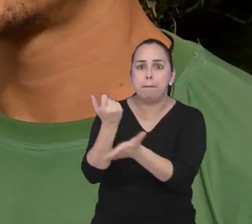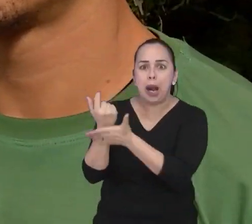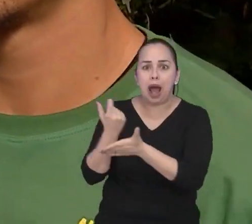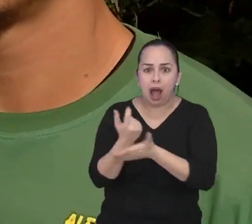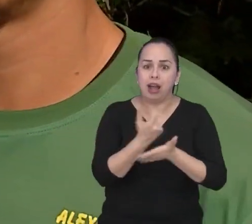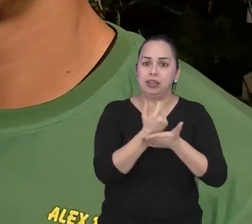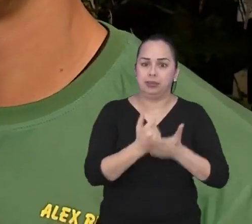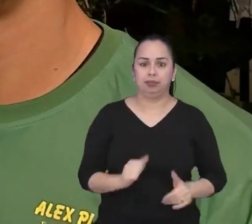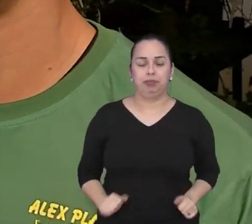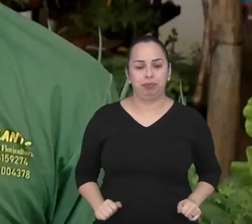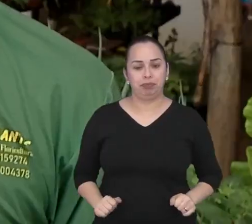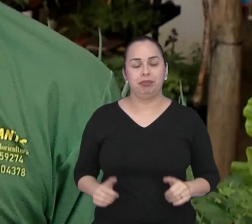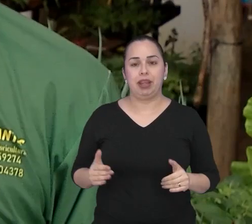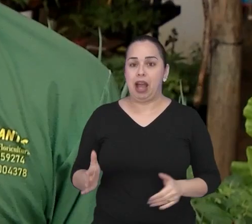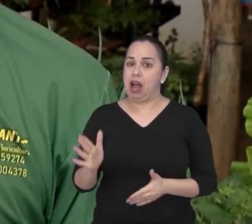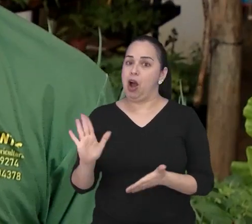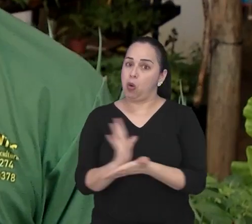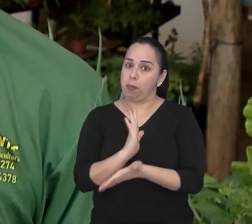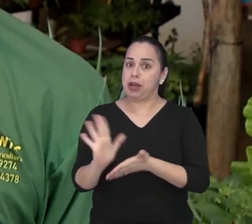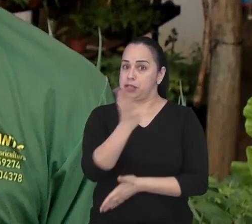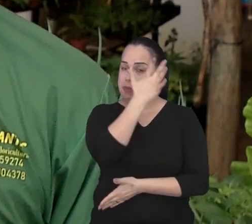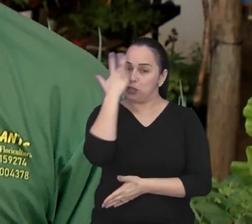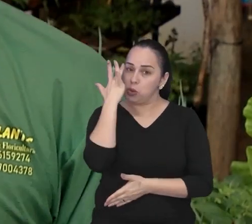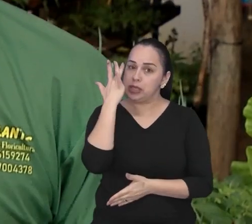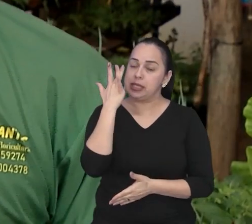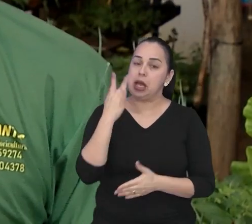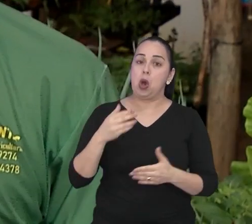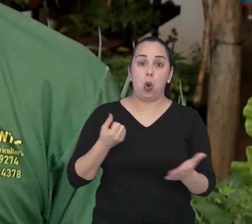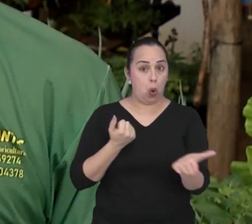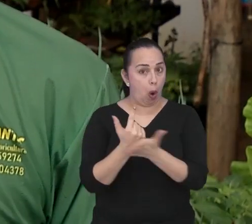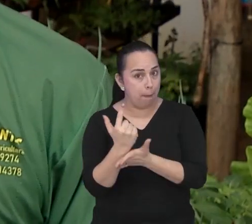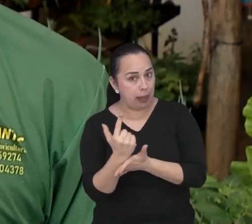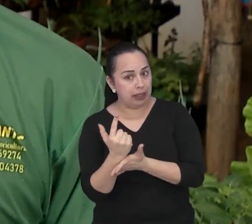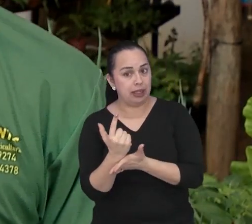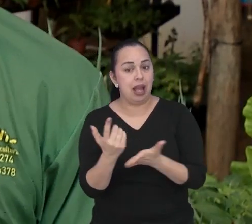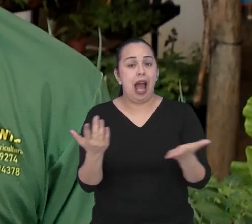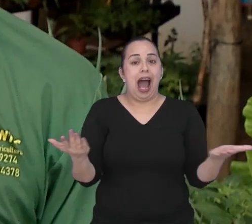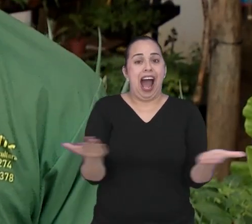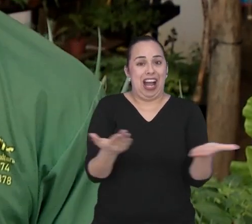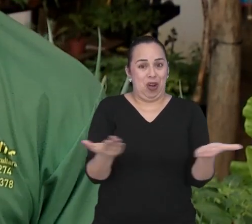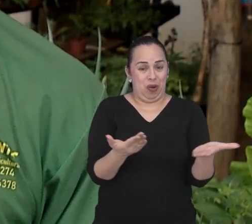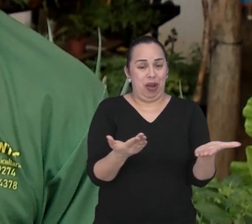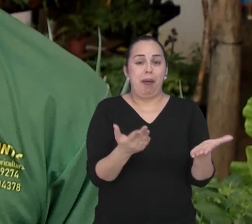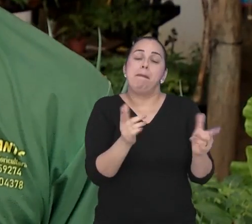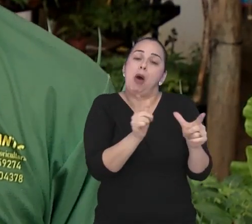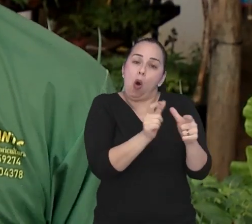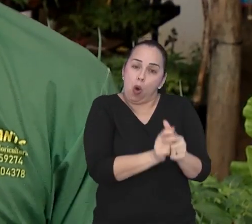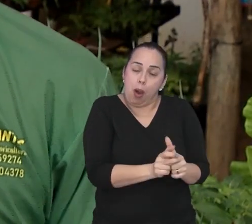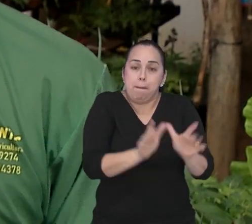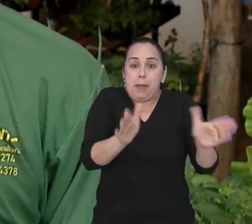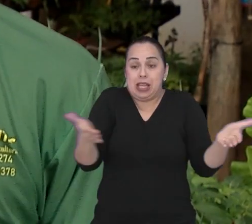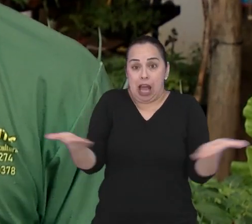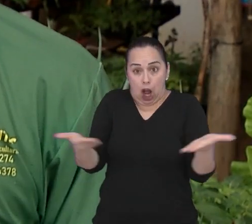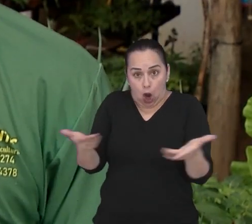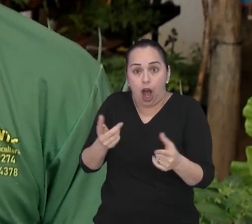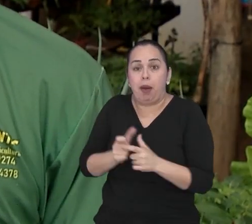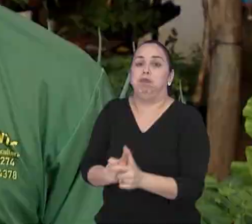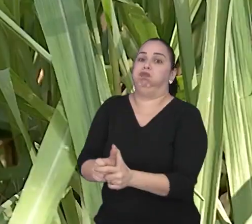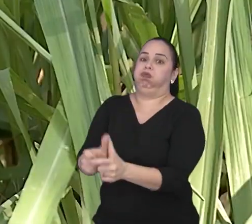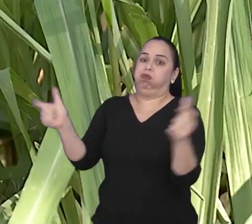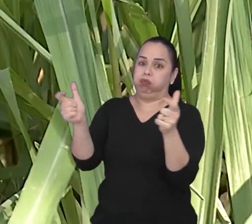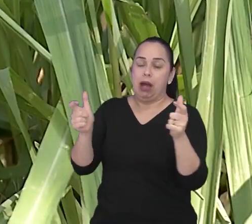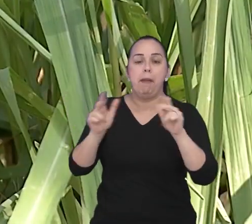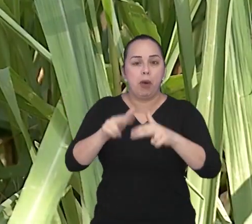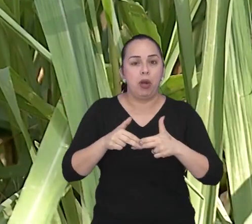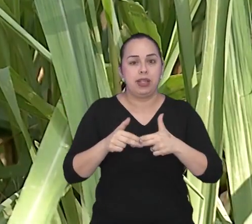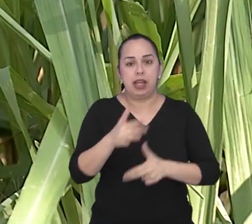onde o Patrick trabalha. Algumas pessoas levavam, mas bem pouco. Aí agora com esse alto foco da dengue, está sendo bastante procurada assim.